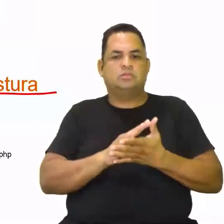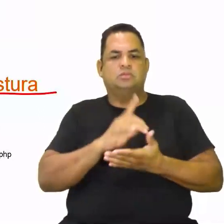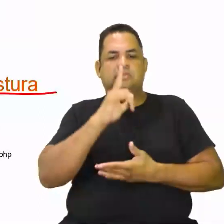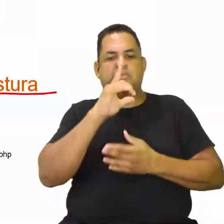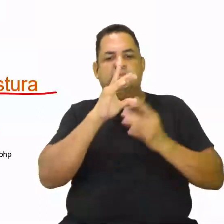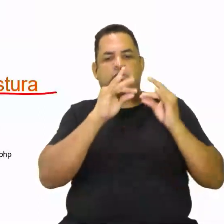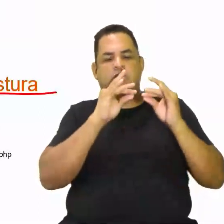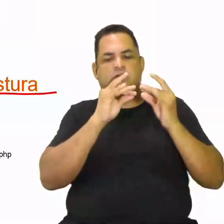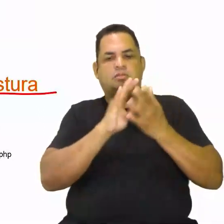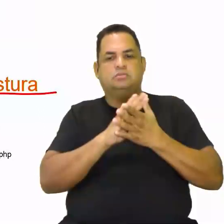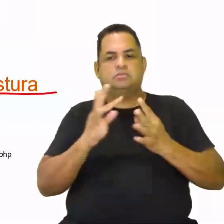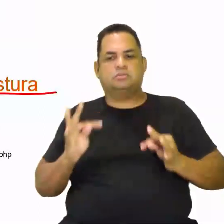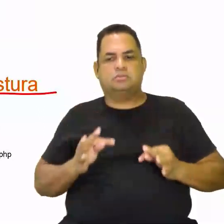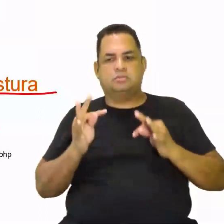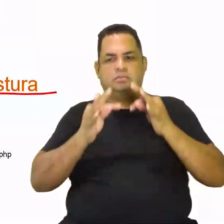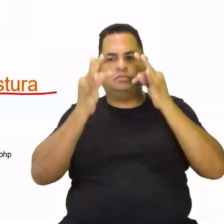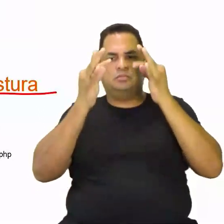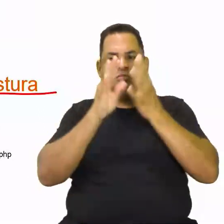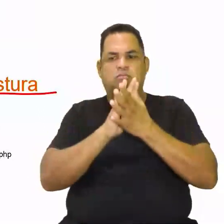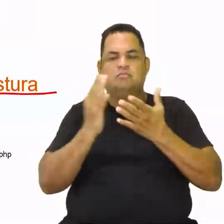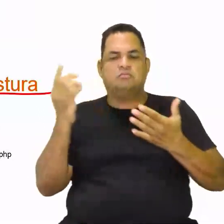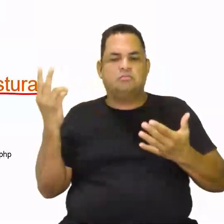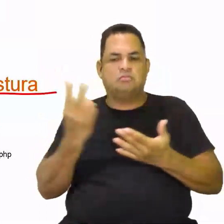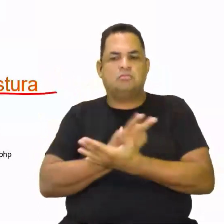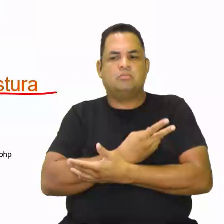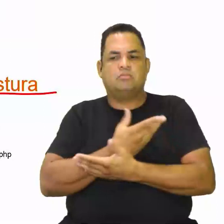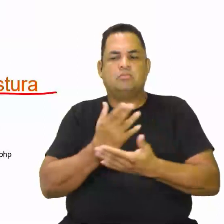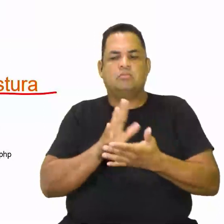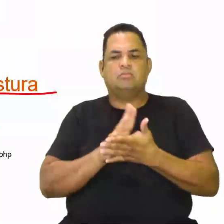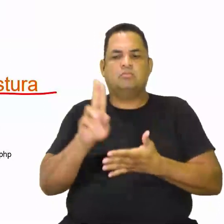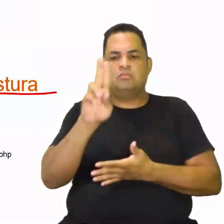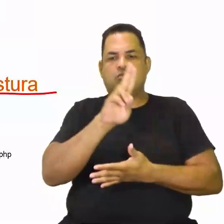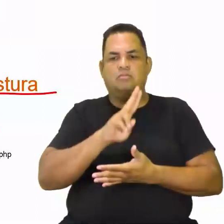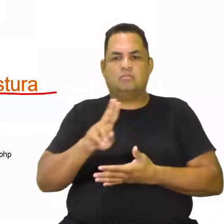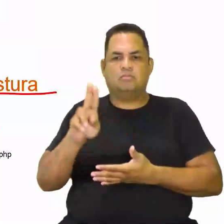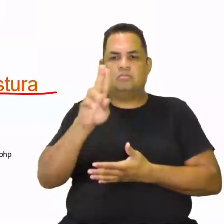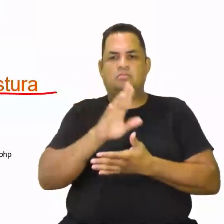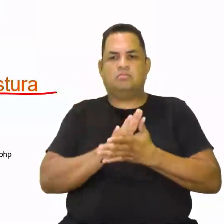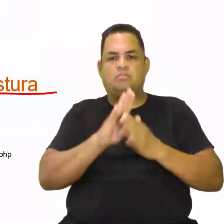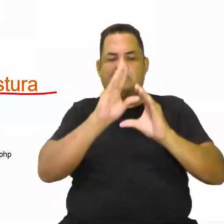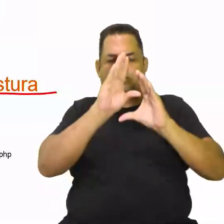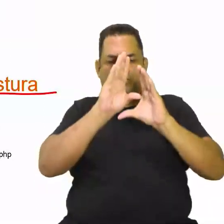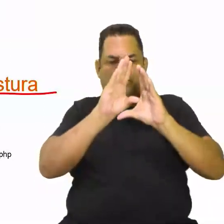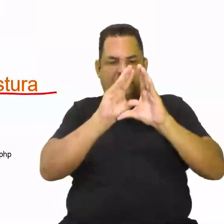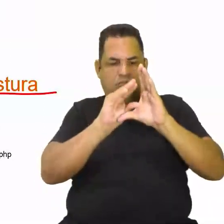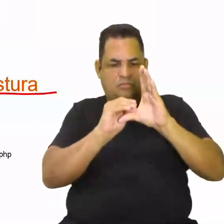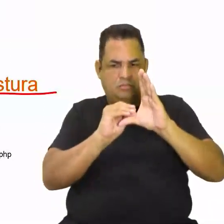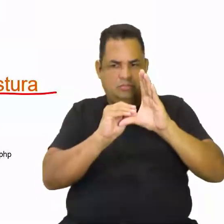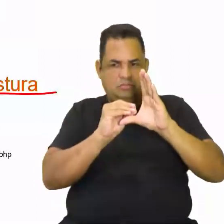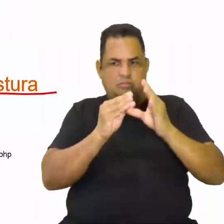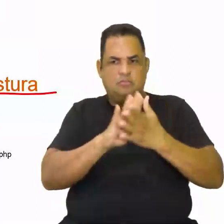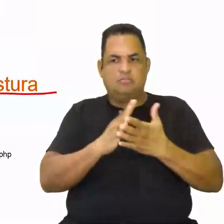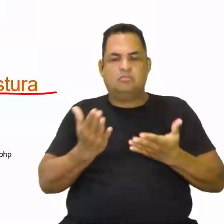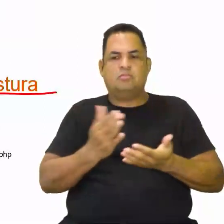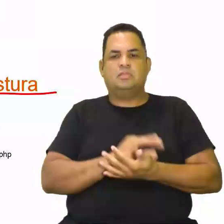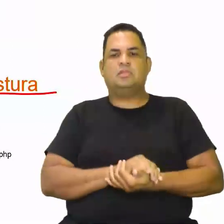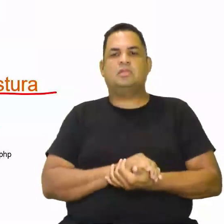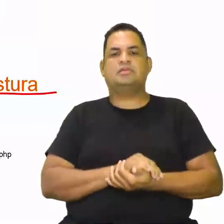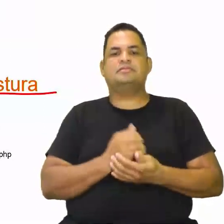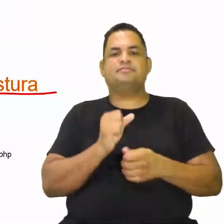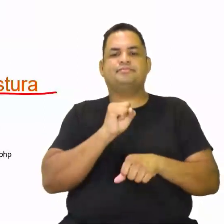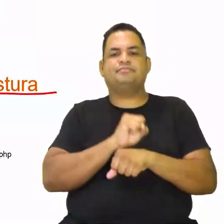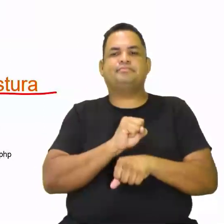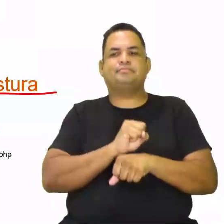immiscíveis, a técnica de separação acontece através da decantação. Tudo bem até aí, meu caro aluno? Esperamos que